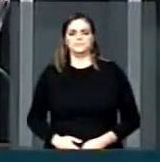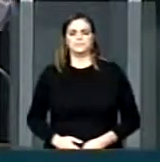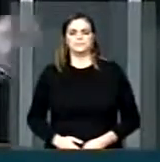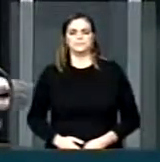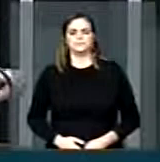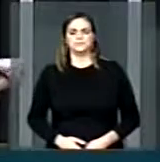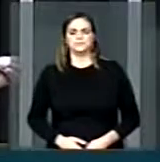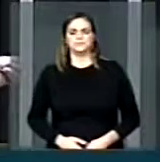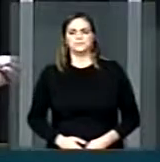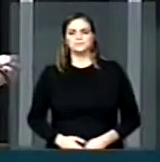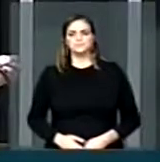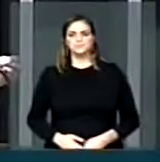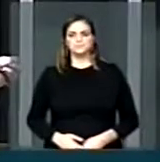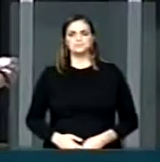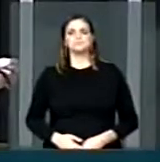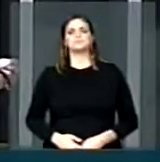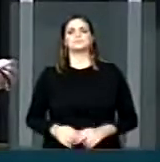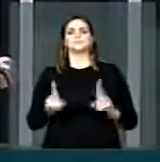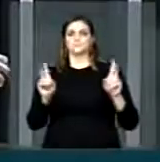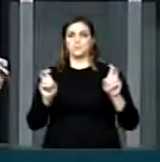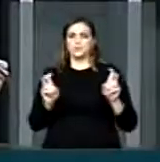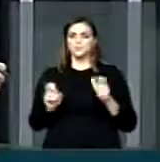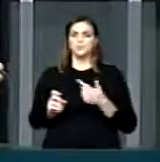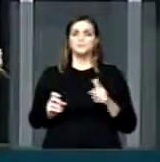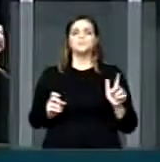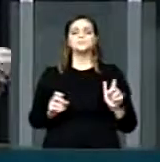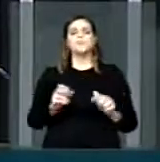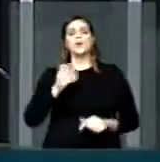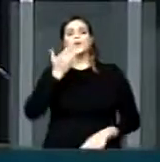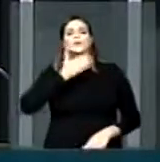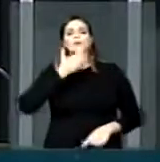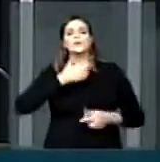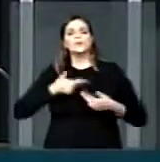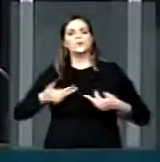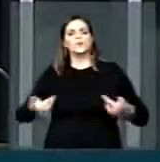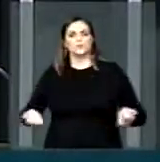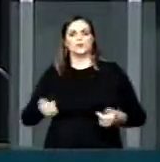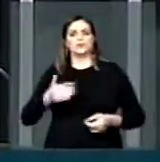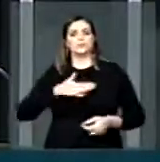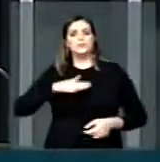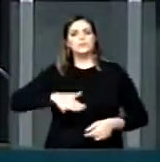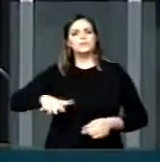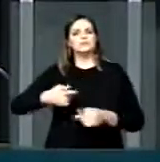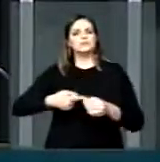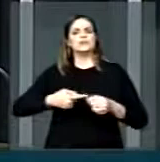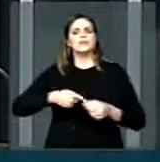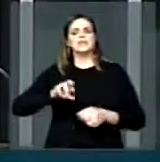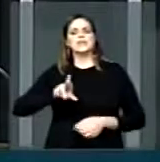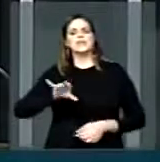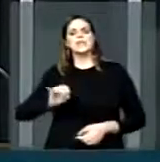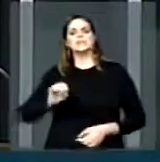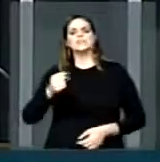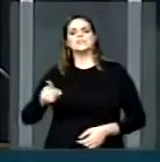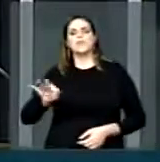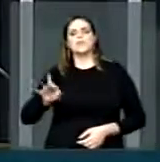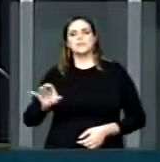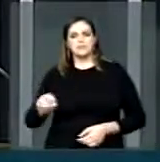aqui das frutas da minha região, da região do Rio São Francisco. Vossa Excelência falou